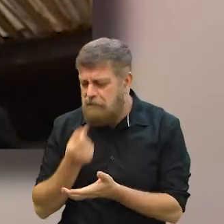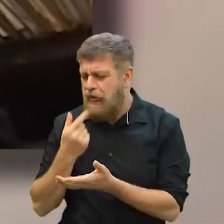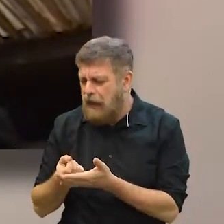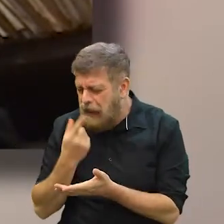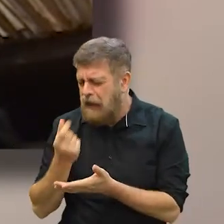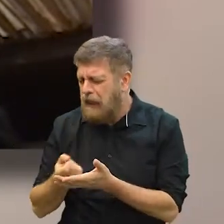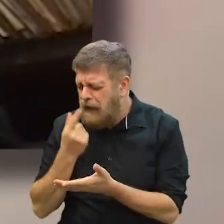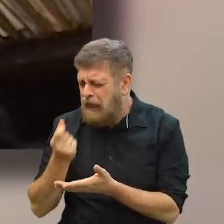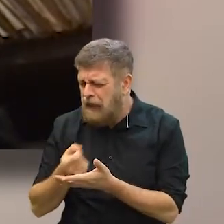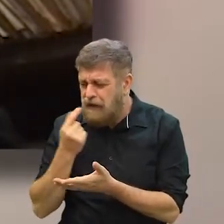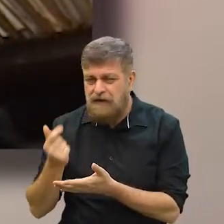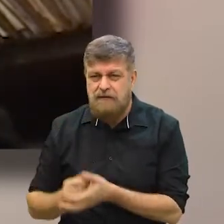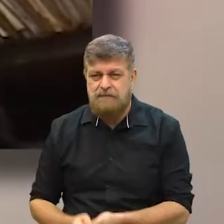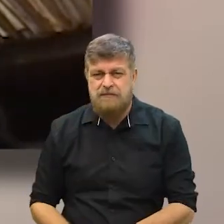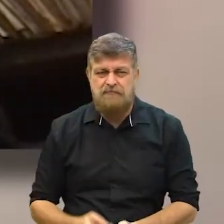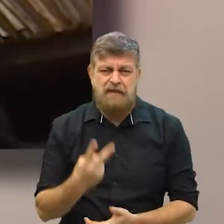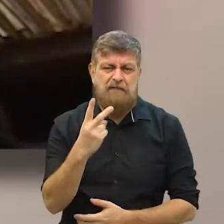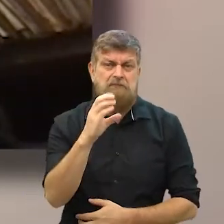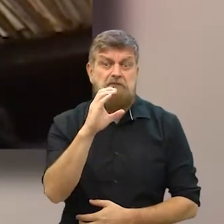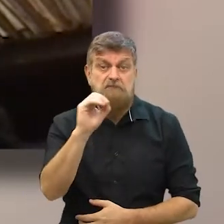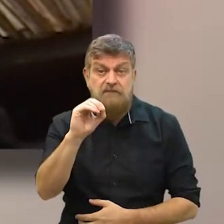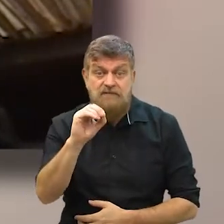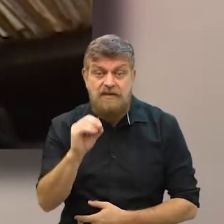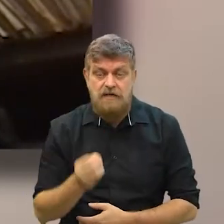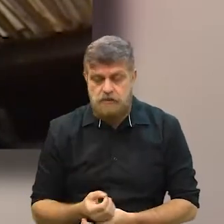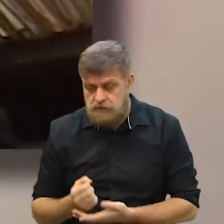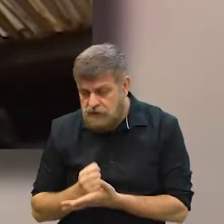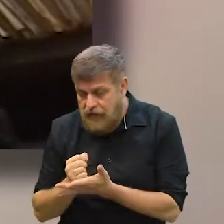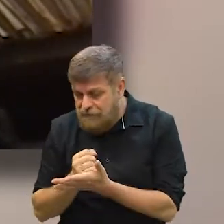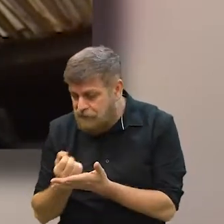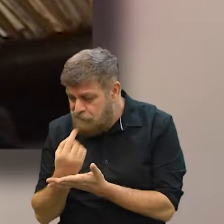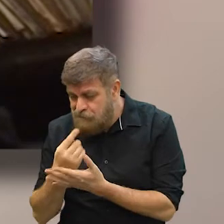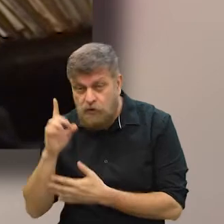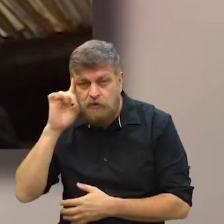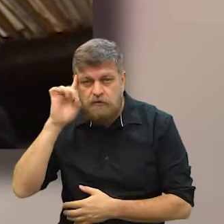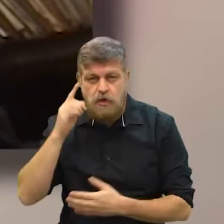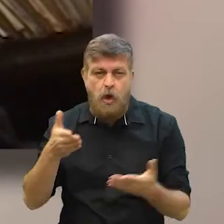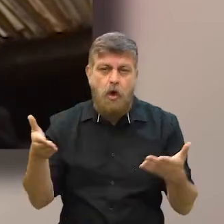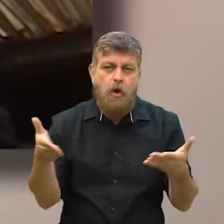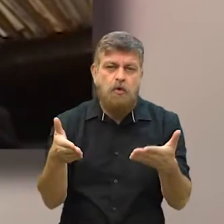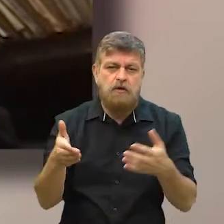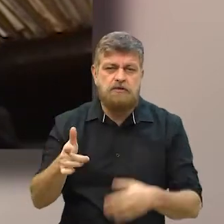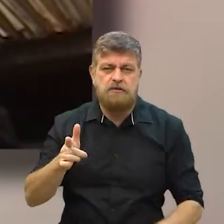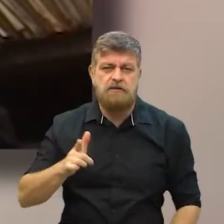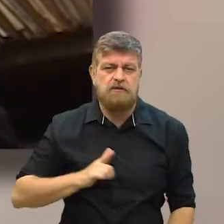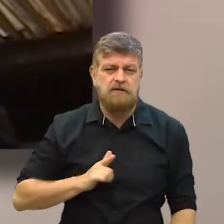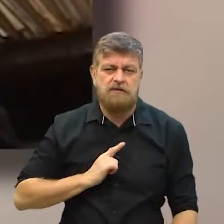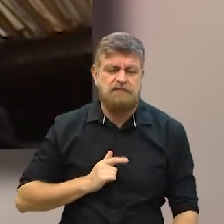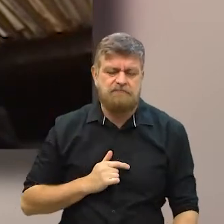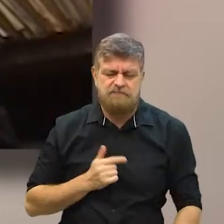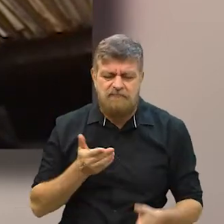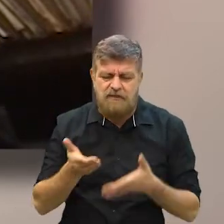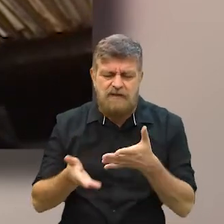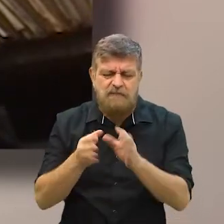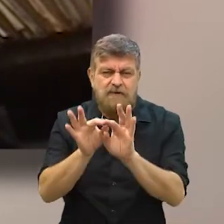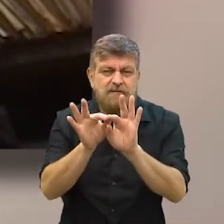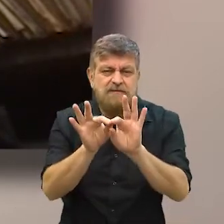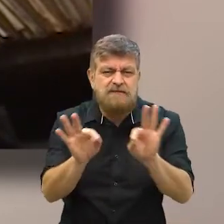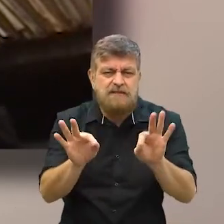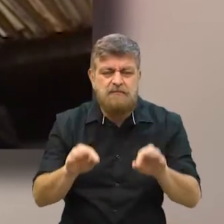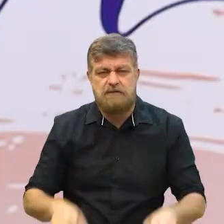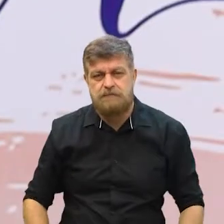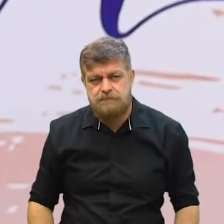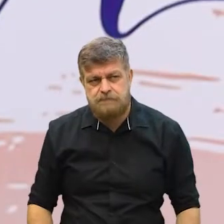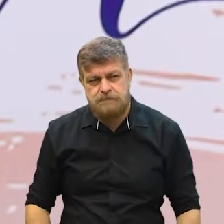por dia, eram 20 e tantos comprimidos diariamente. Hoje não, hoje ficou um tratamento muito